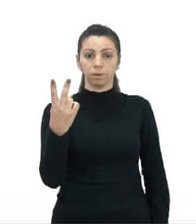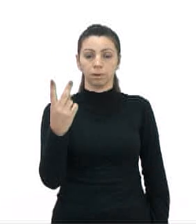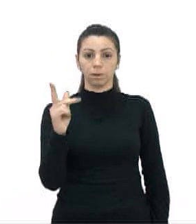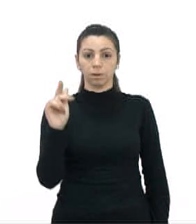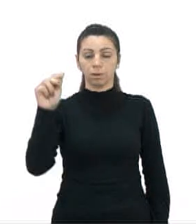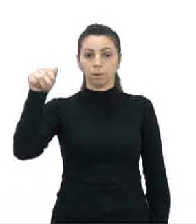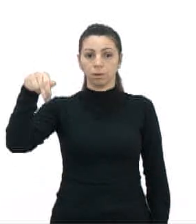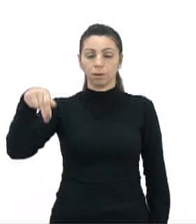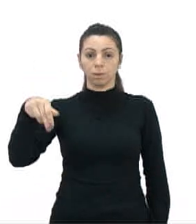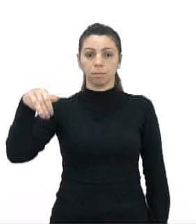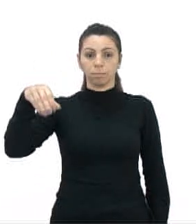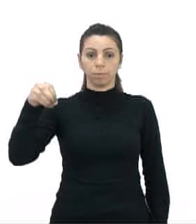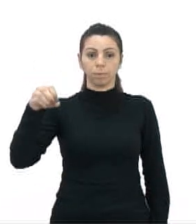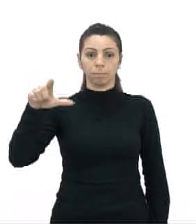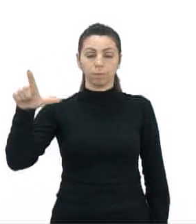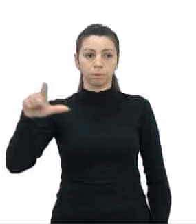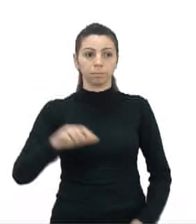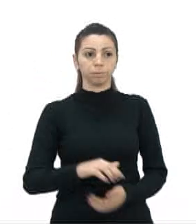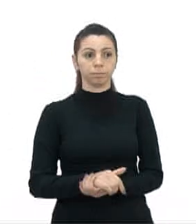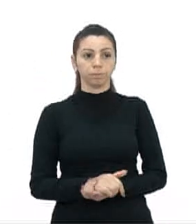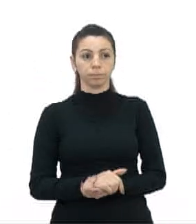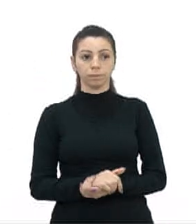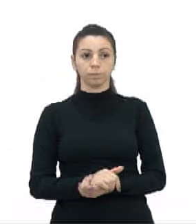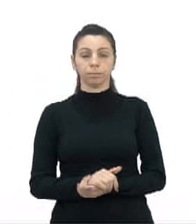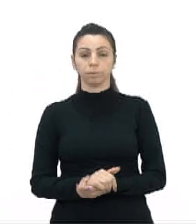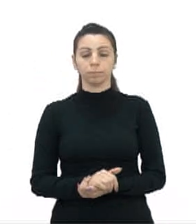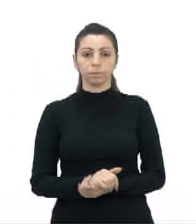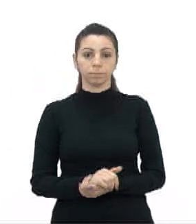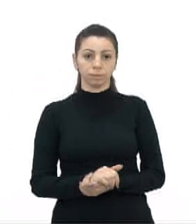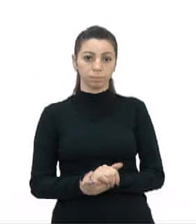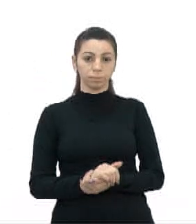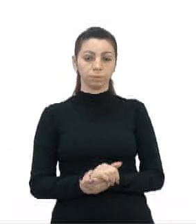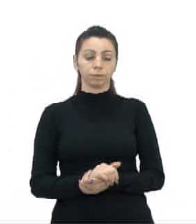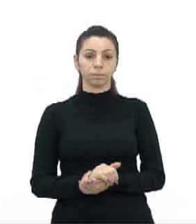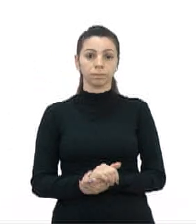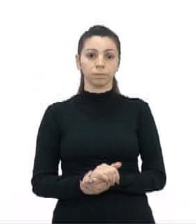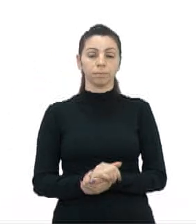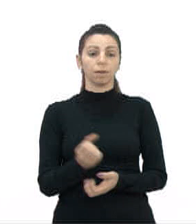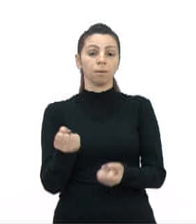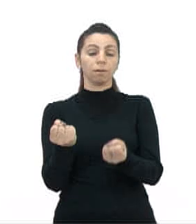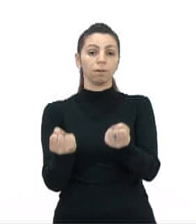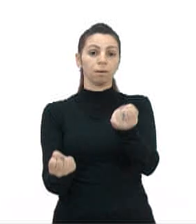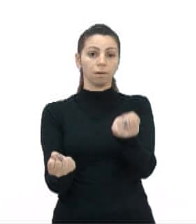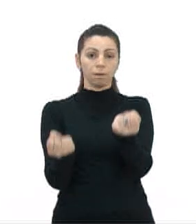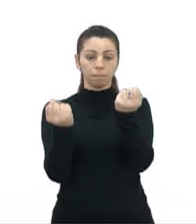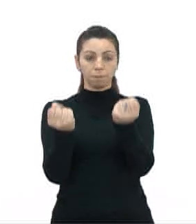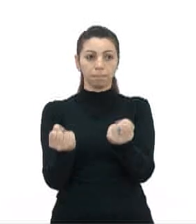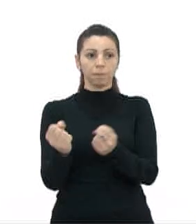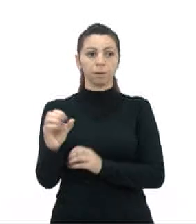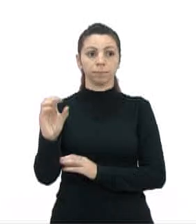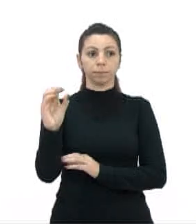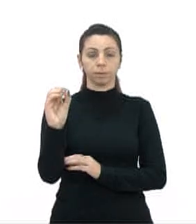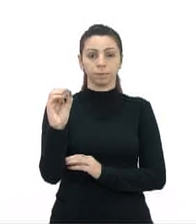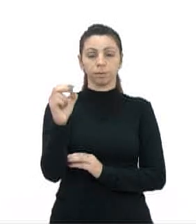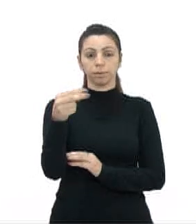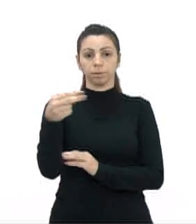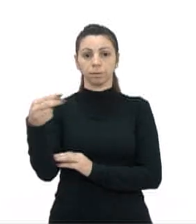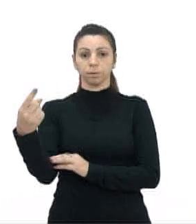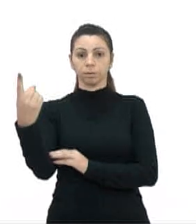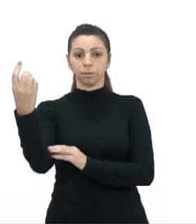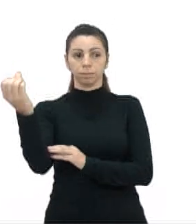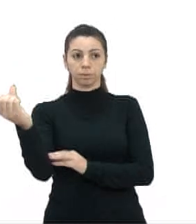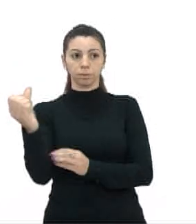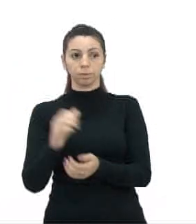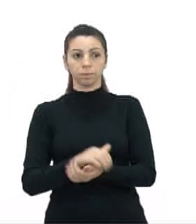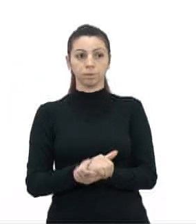O oxigênio aparece 2 vezes e a massa molar que o exercício mostra aqui é 16, então 32. A soma